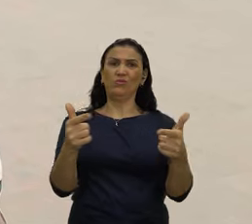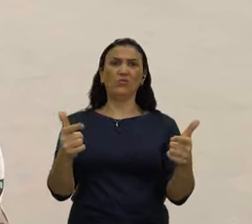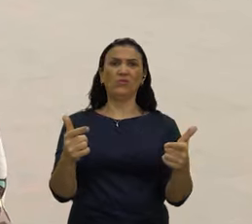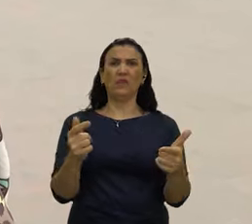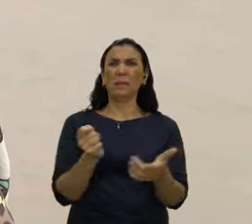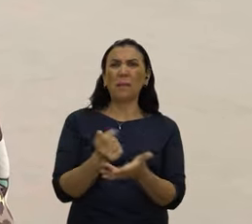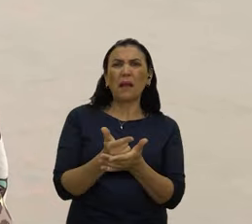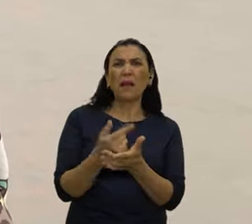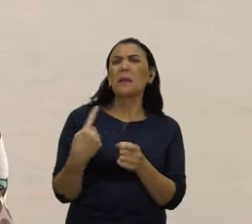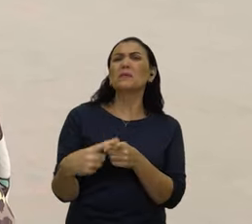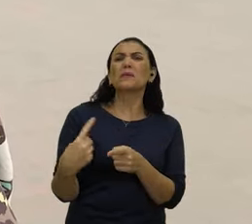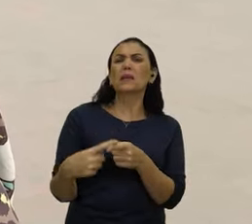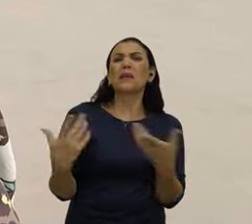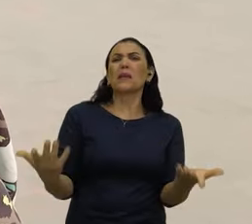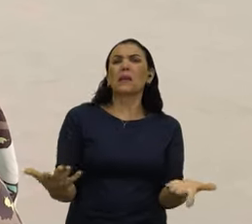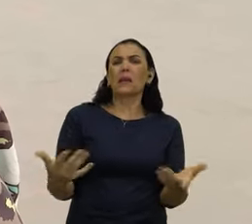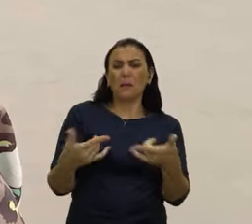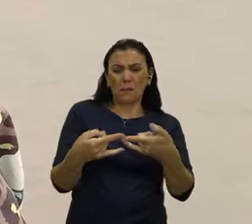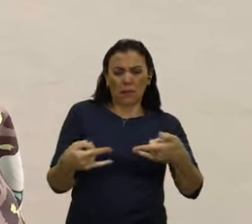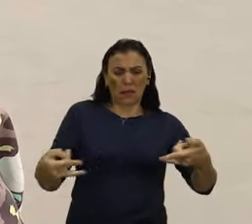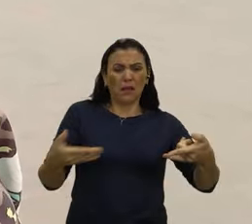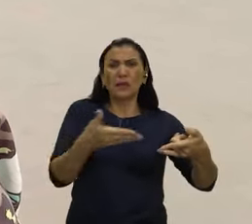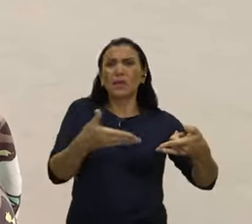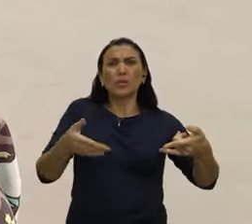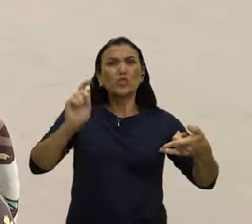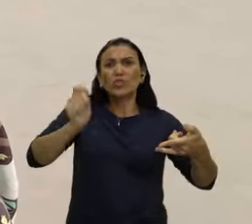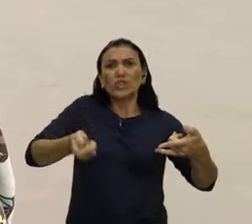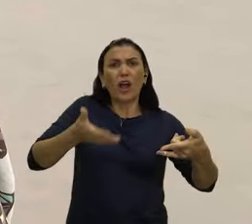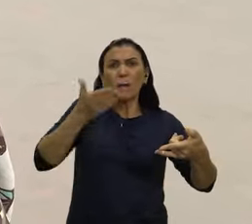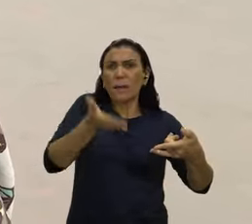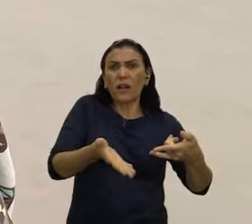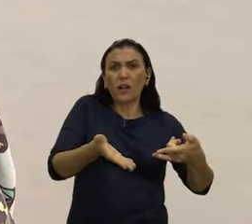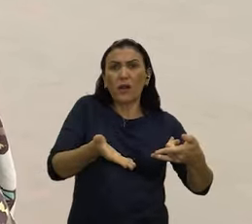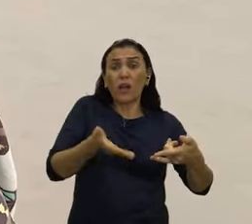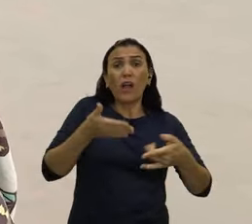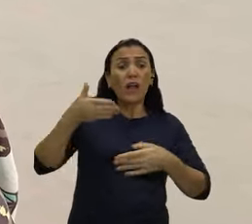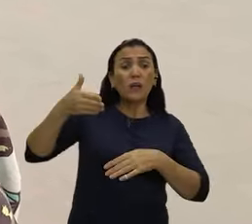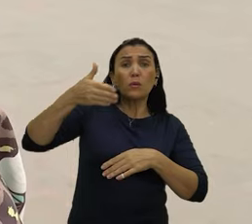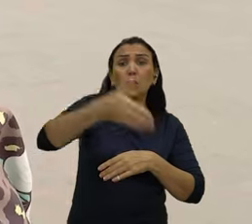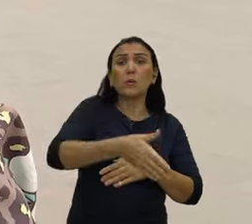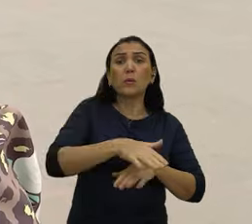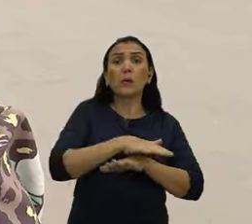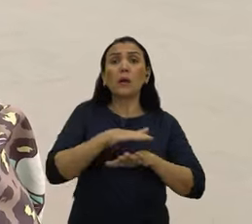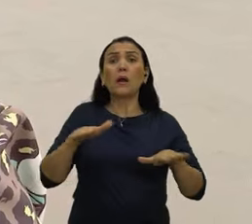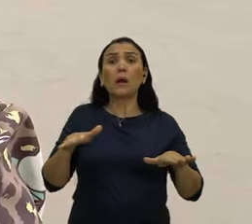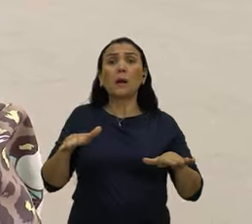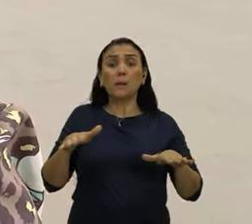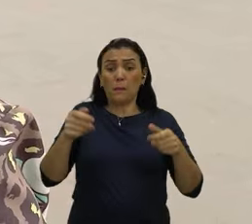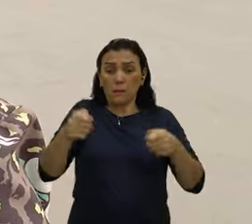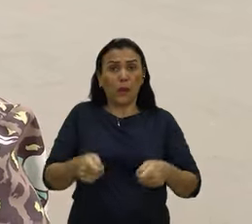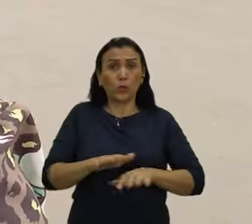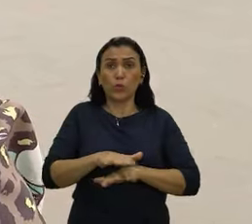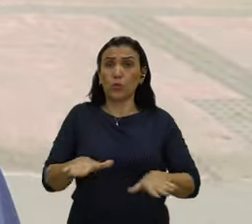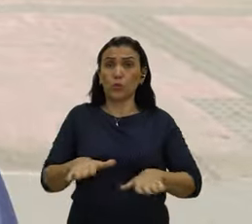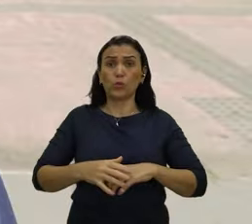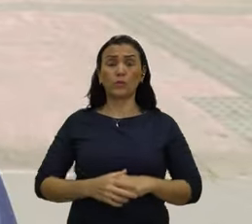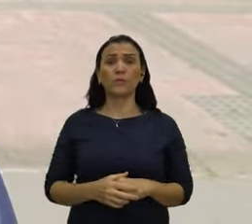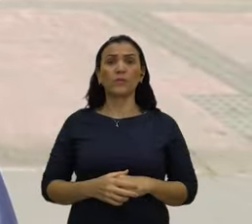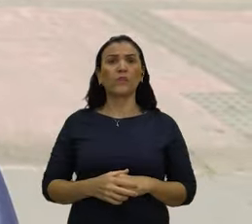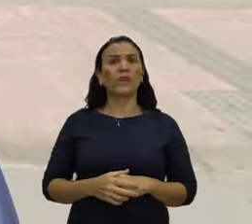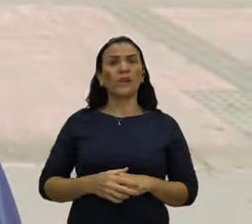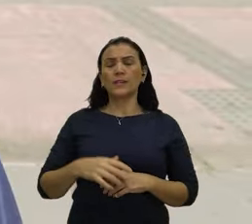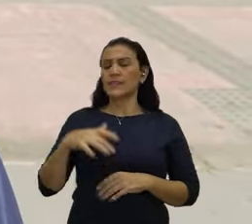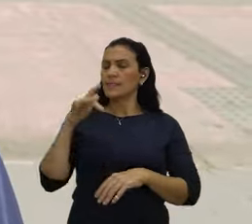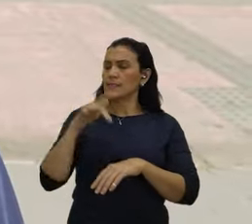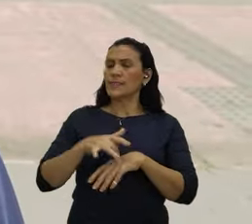né? Se já está incluído tudo lá na passagem de avião, até chegar ao destino, já está tudo pago. Eu acho